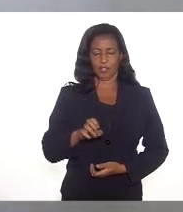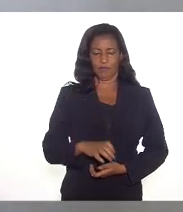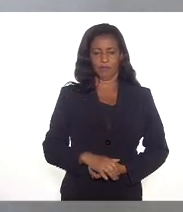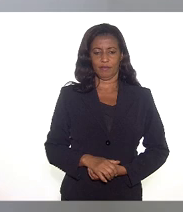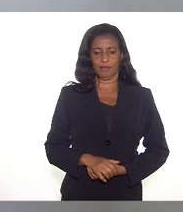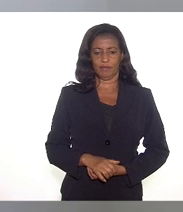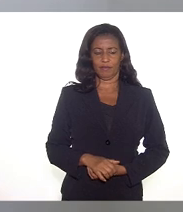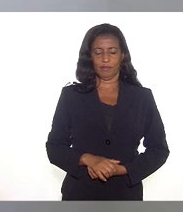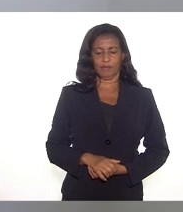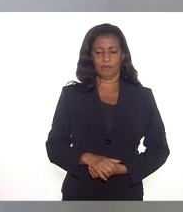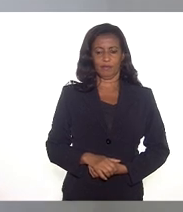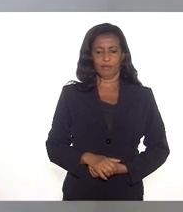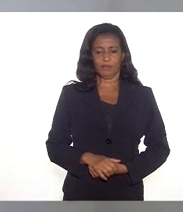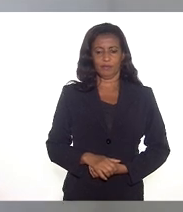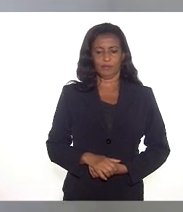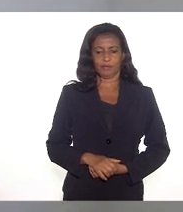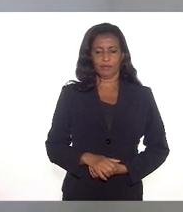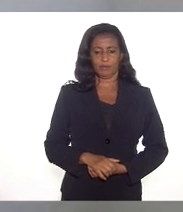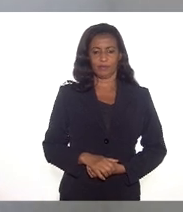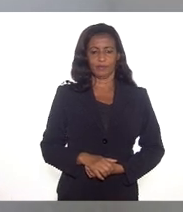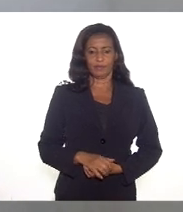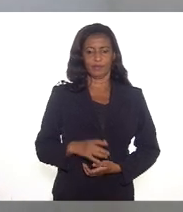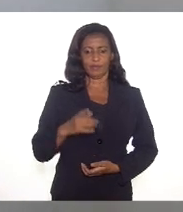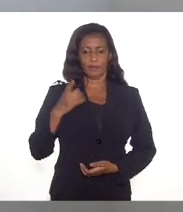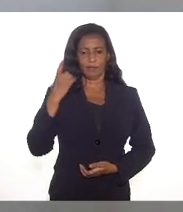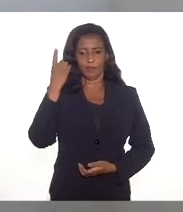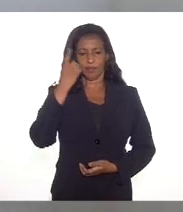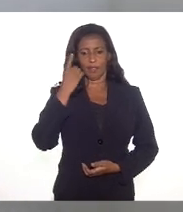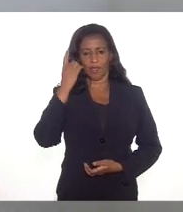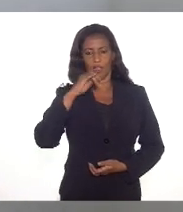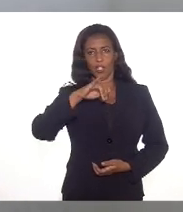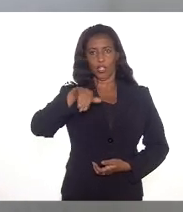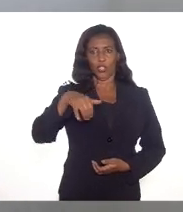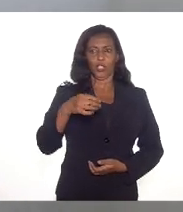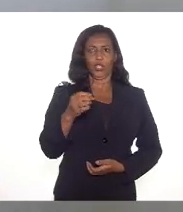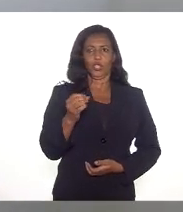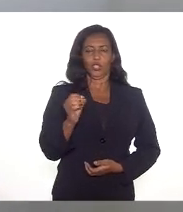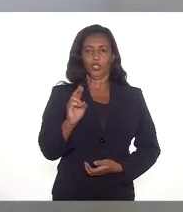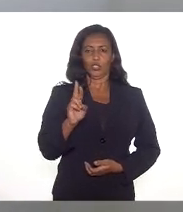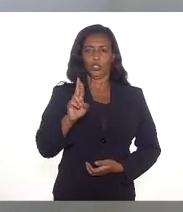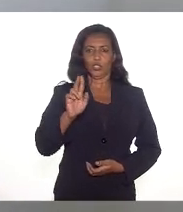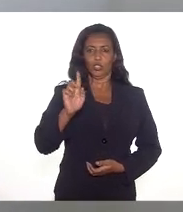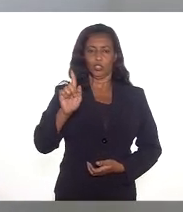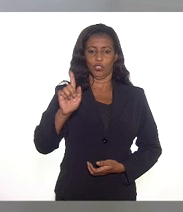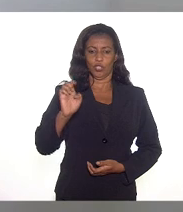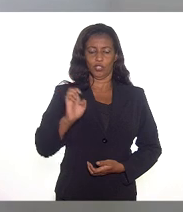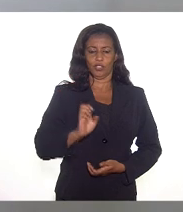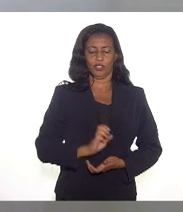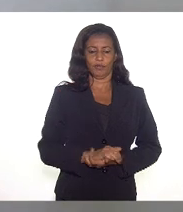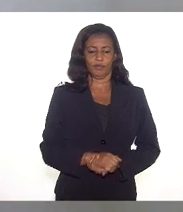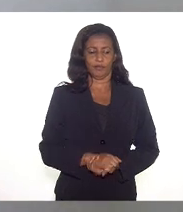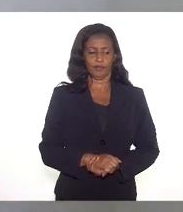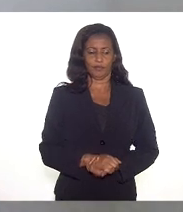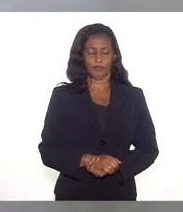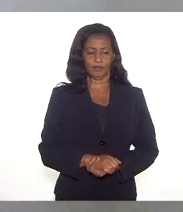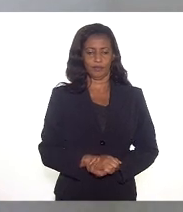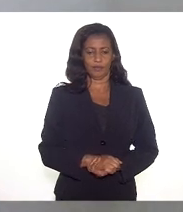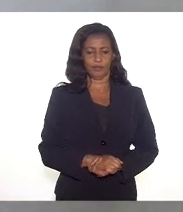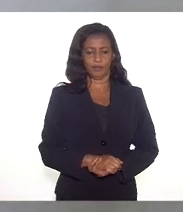Deputado Giovanni Ratinho. Deputado Jorge Felipe Neto. Deputado Jorge Felipe